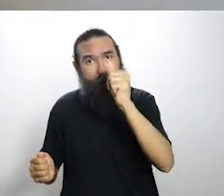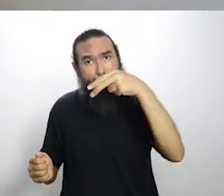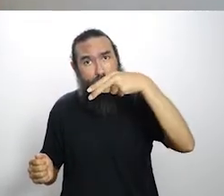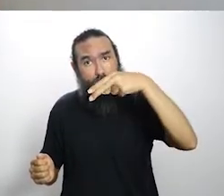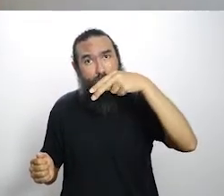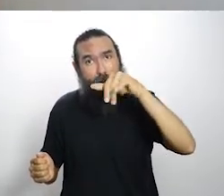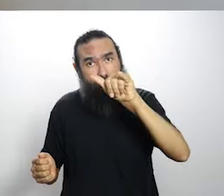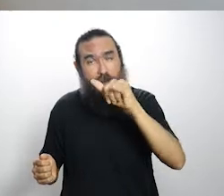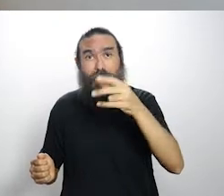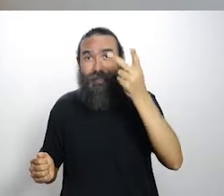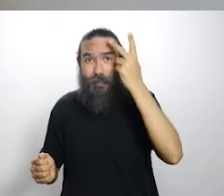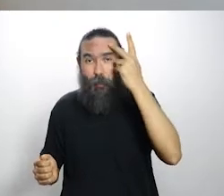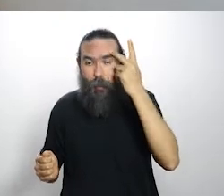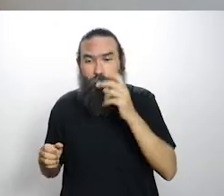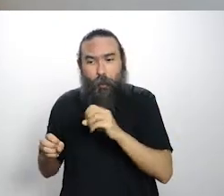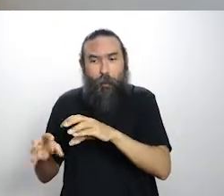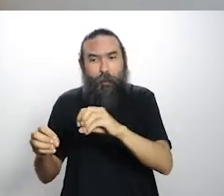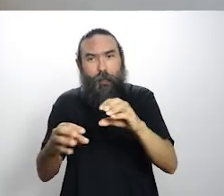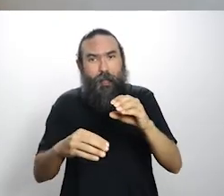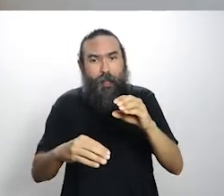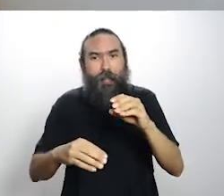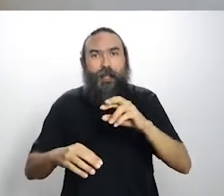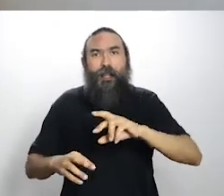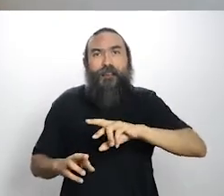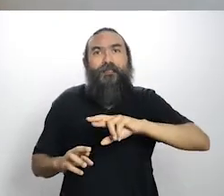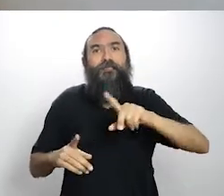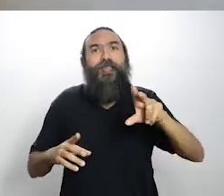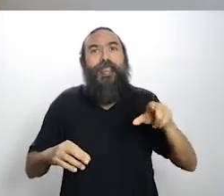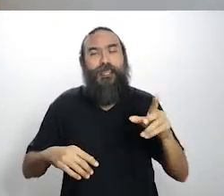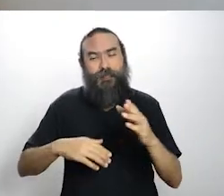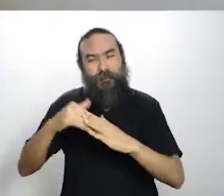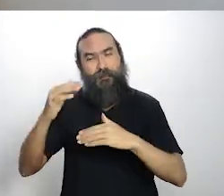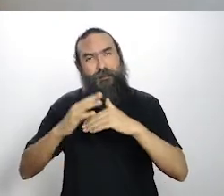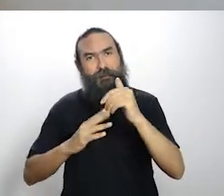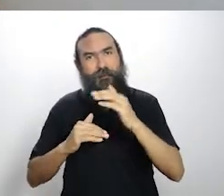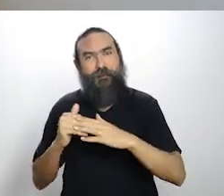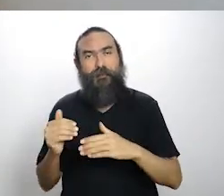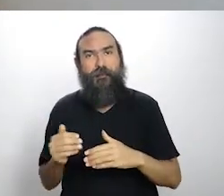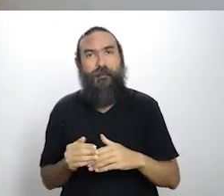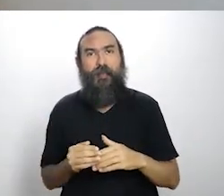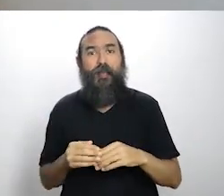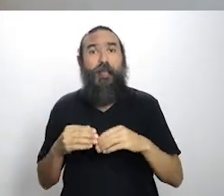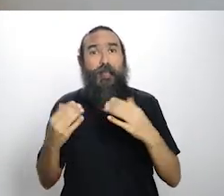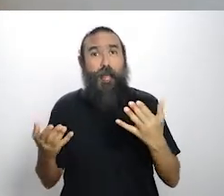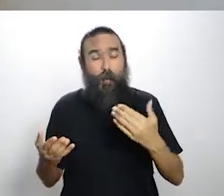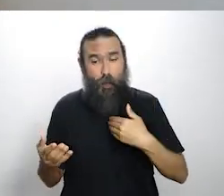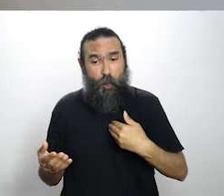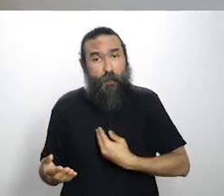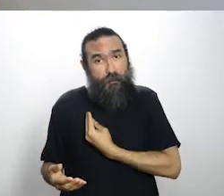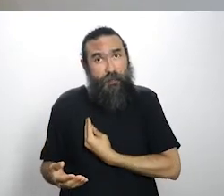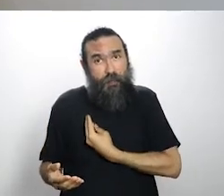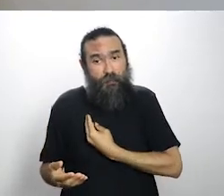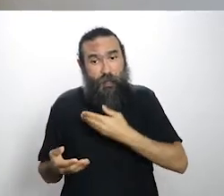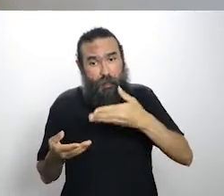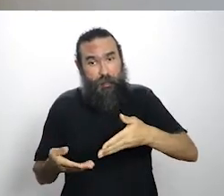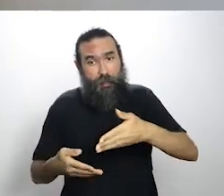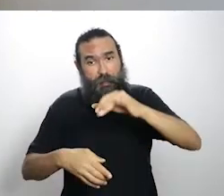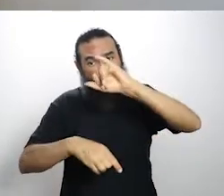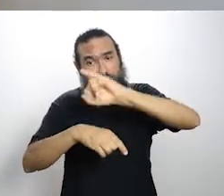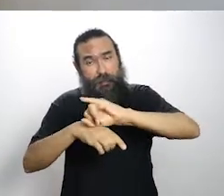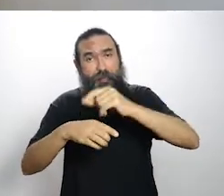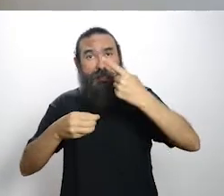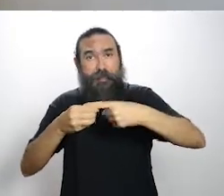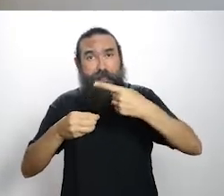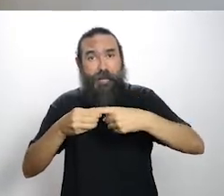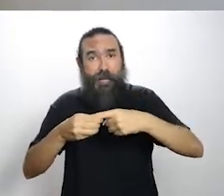da comunidade, nessa educação diferenciada. Mas também, por viver em contexto da cidade, eu também tenho